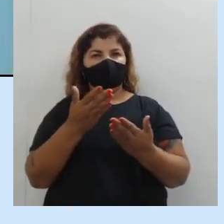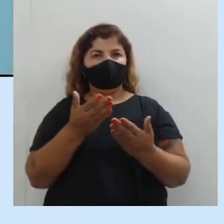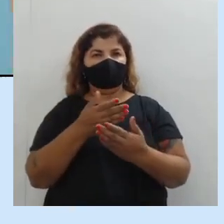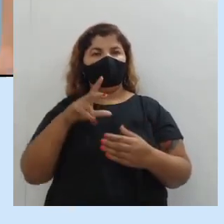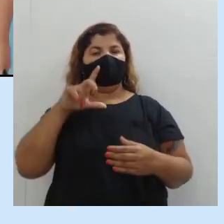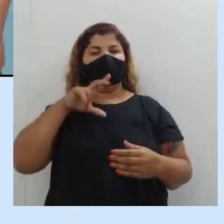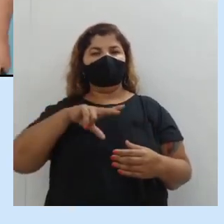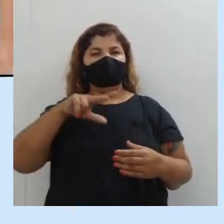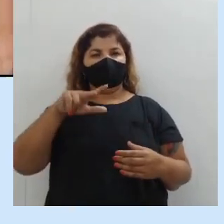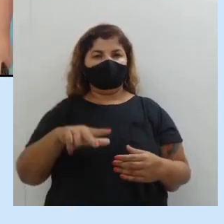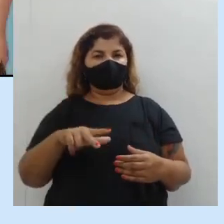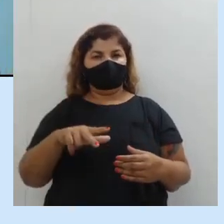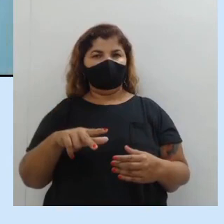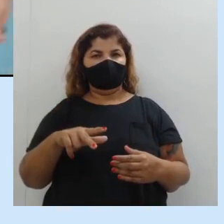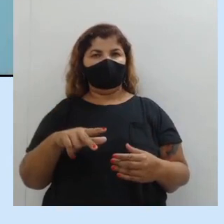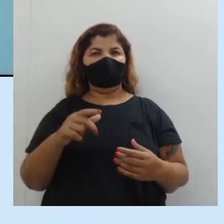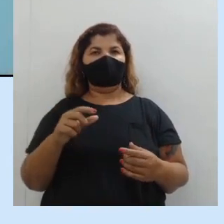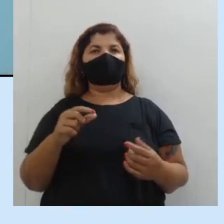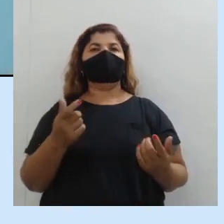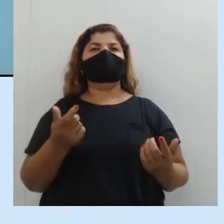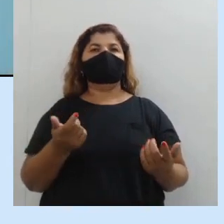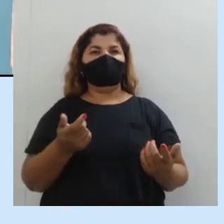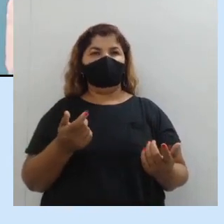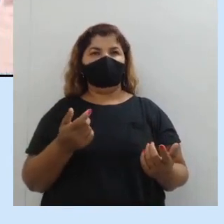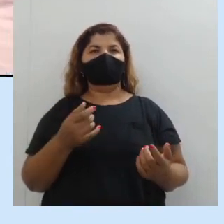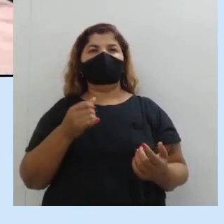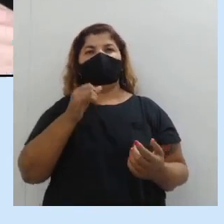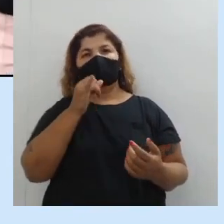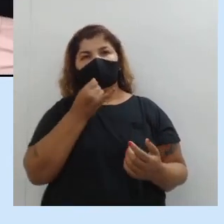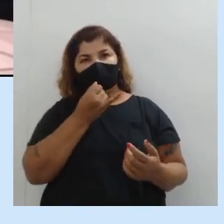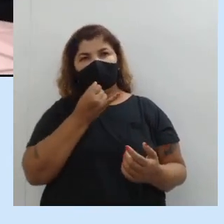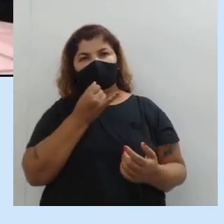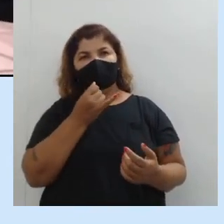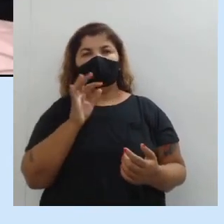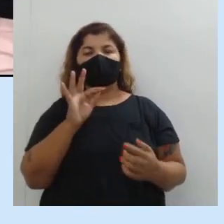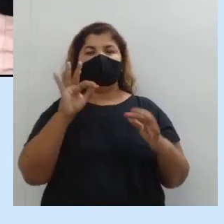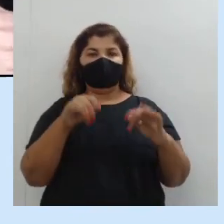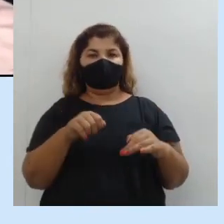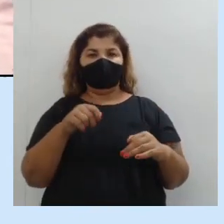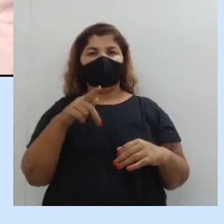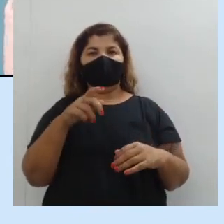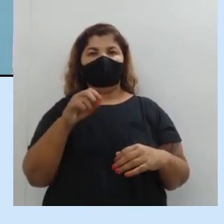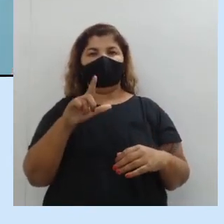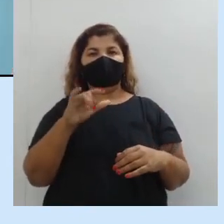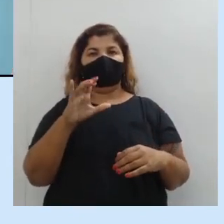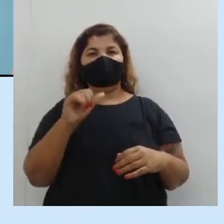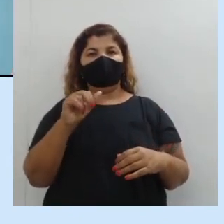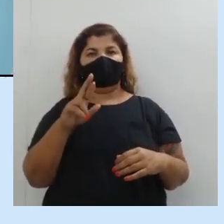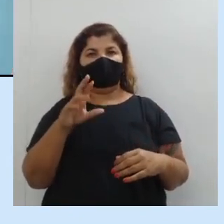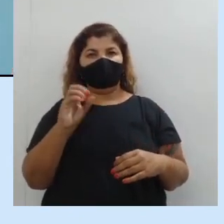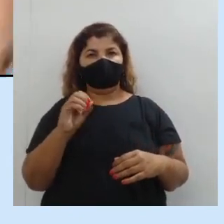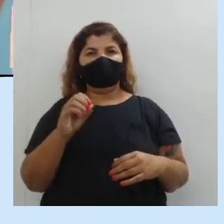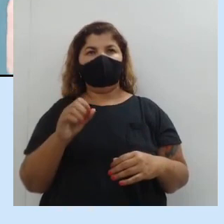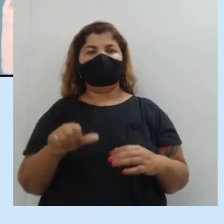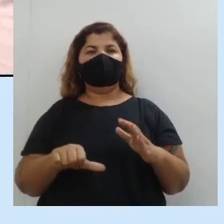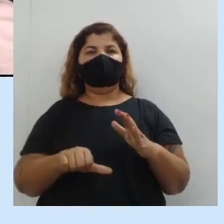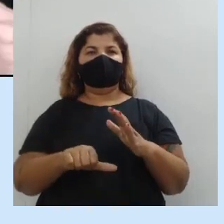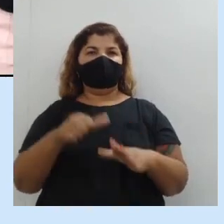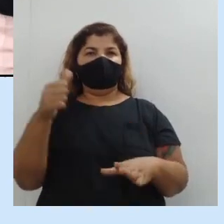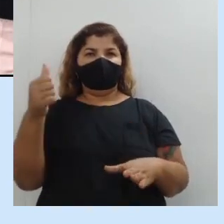escrivão Isaías Caminha. Já o romance Triste Fim de Policarpo Quaresma foi publicado pela primeira vez